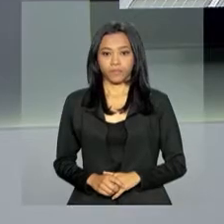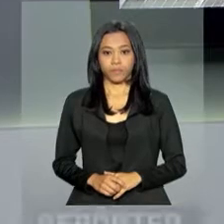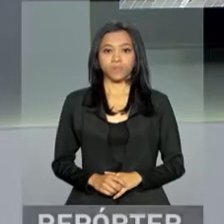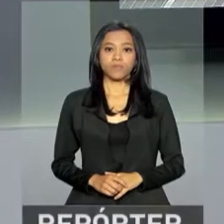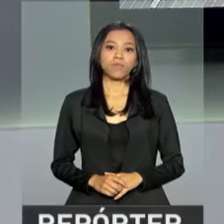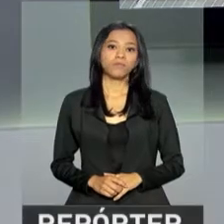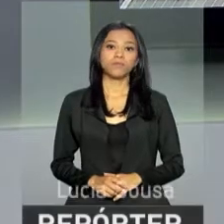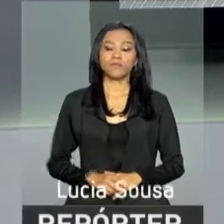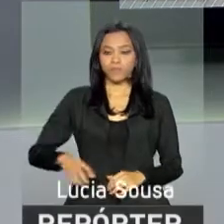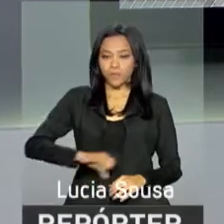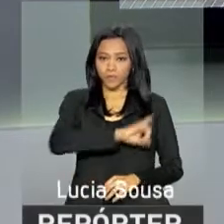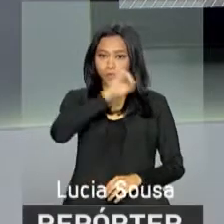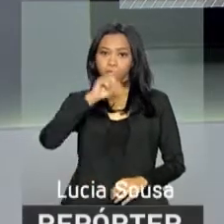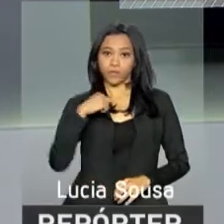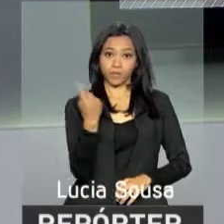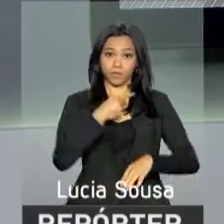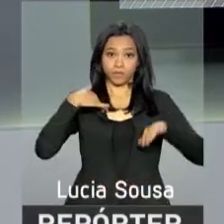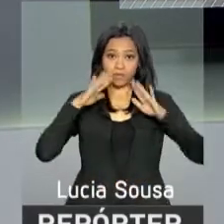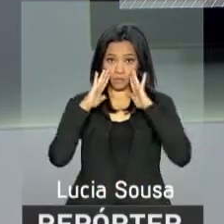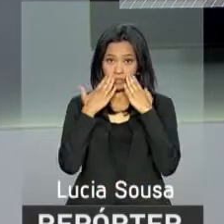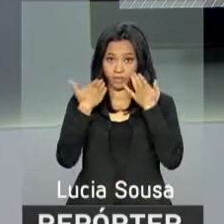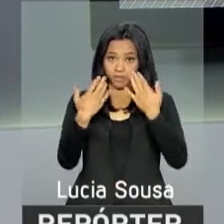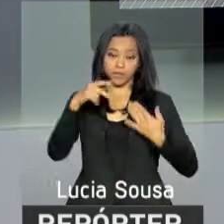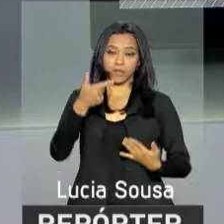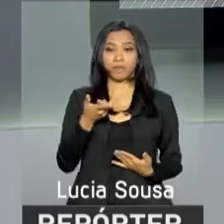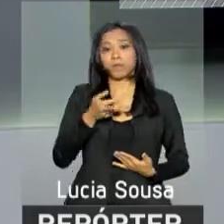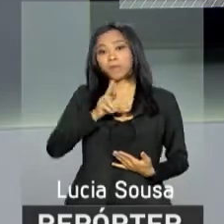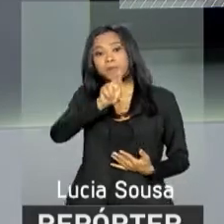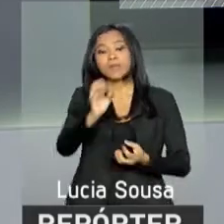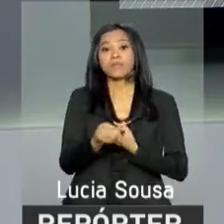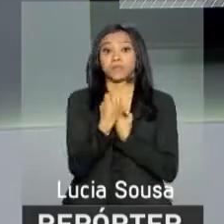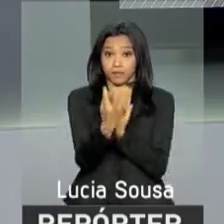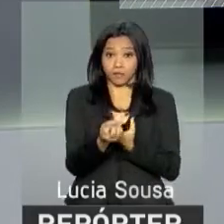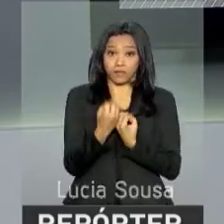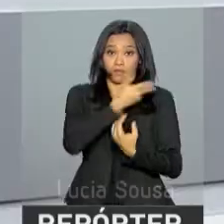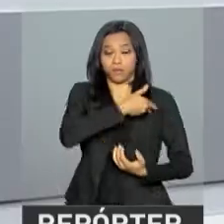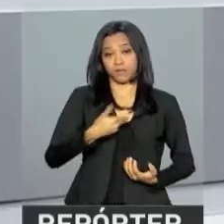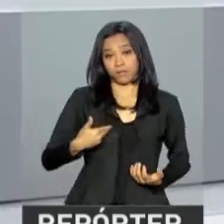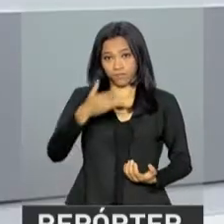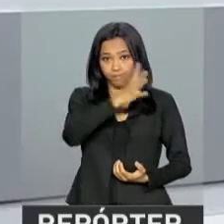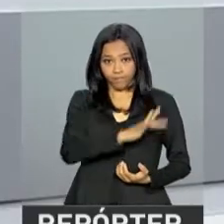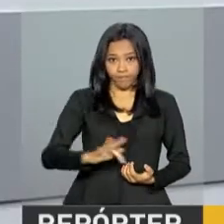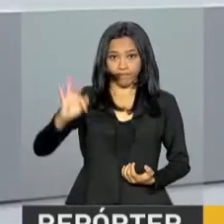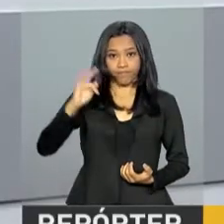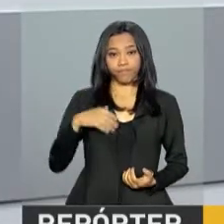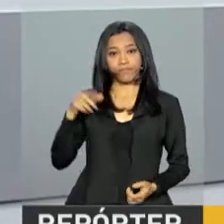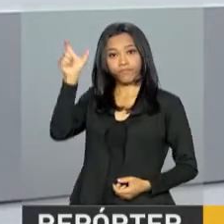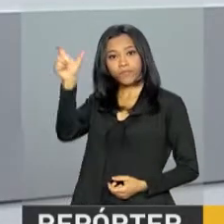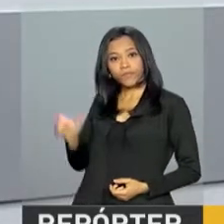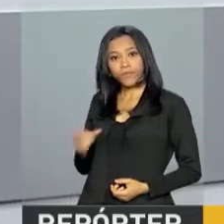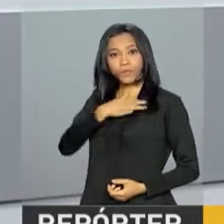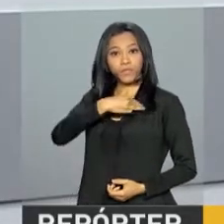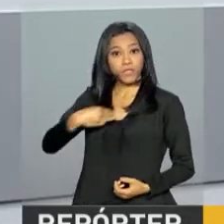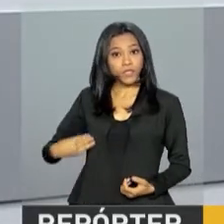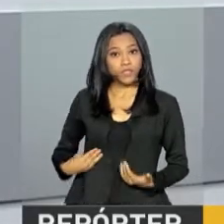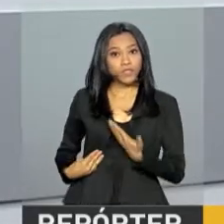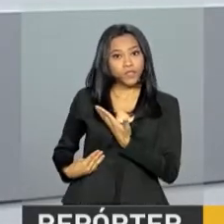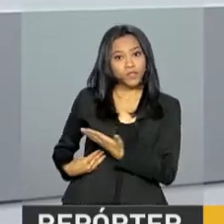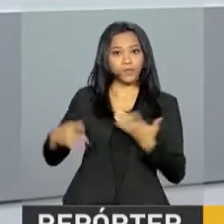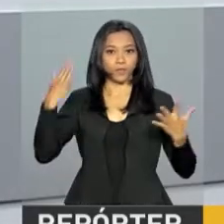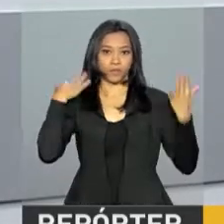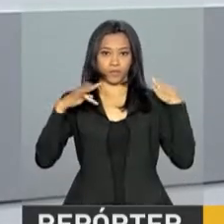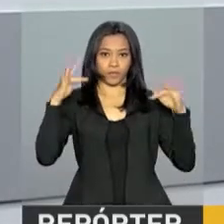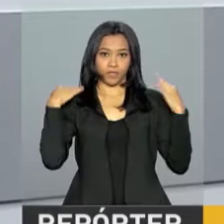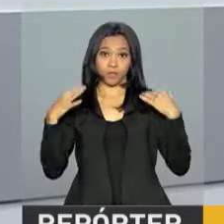o la no ar repórter e br com as notícias do governo federal o ministro do turismo vinícius lummertz